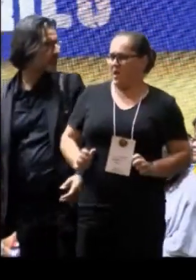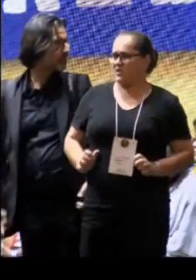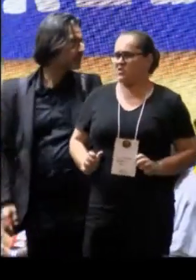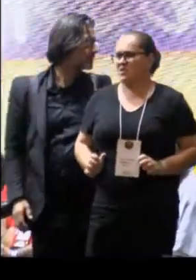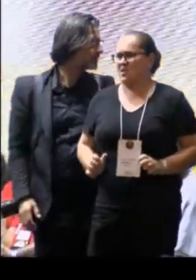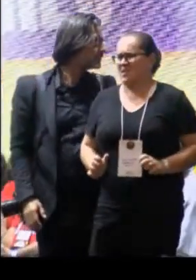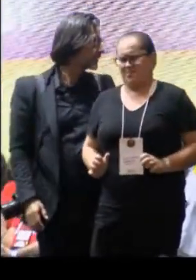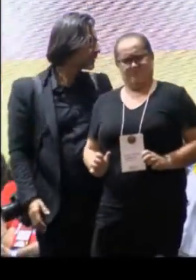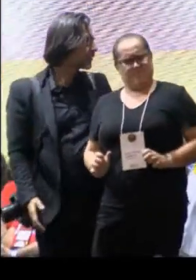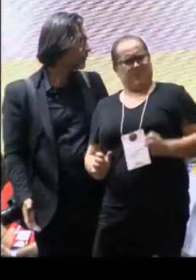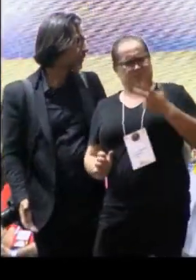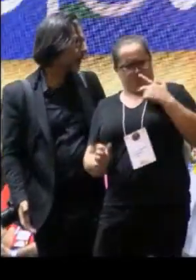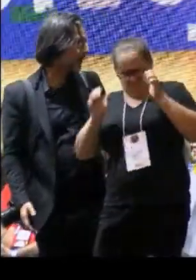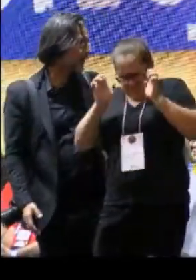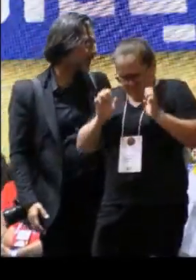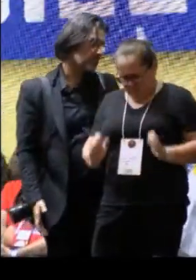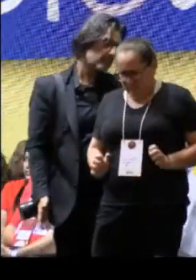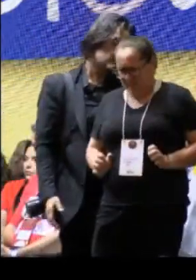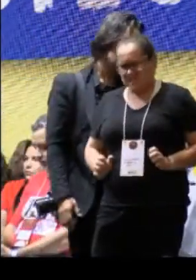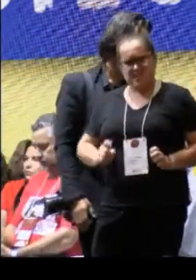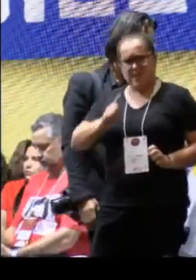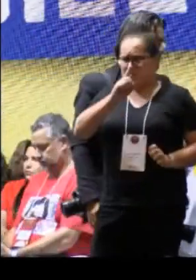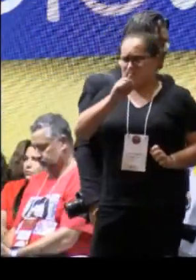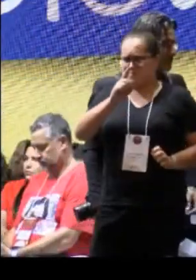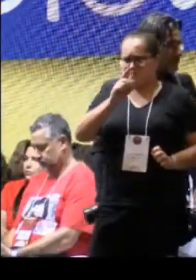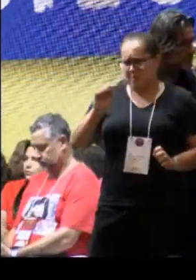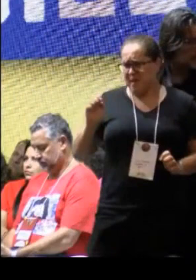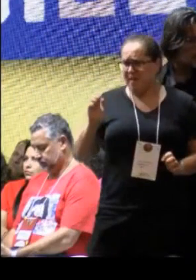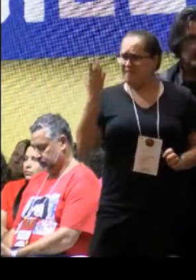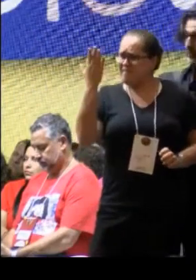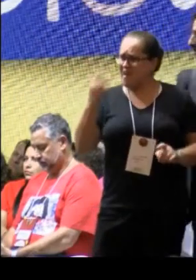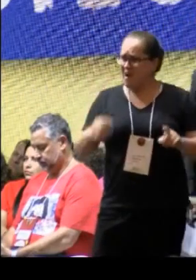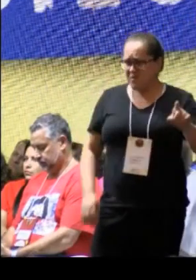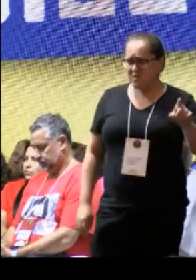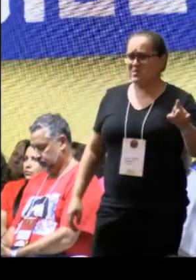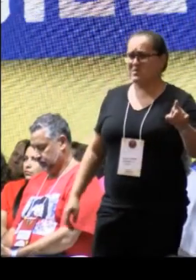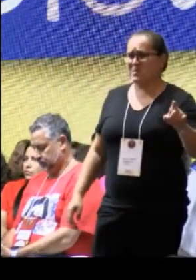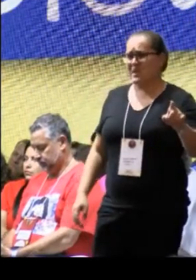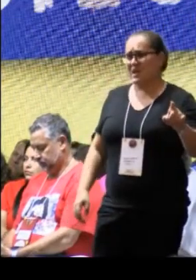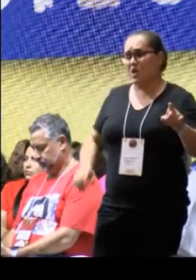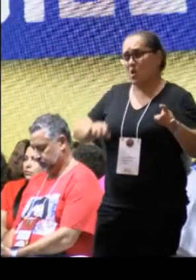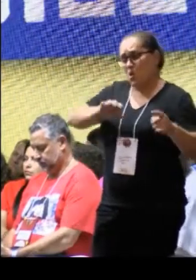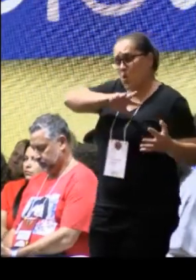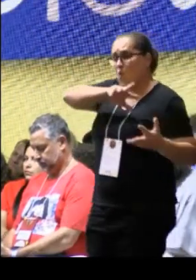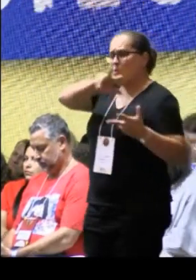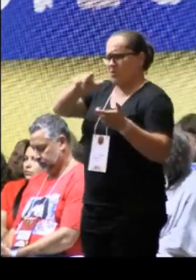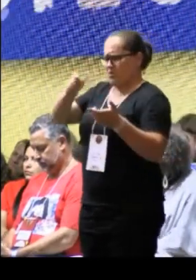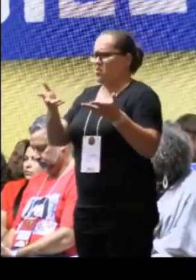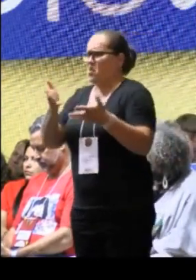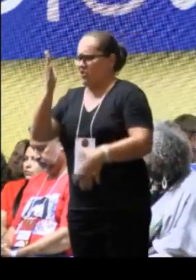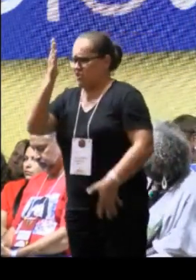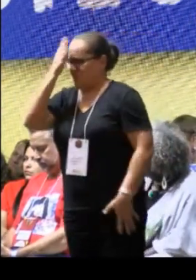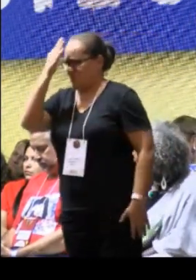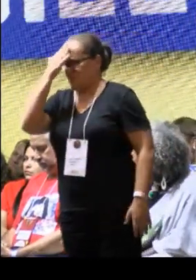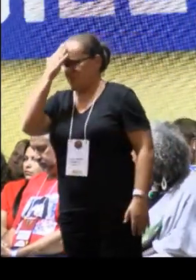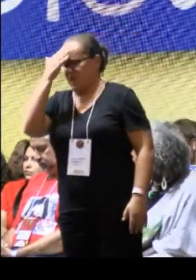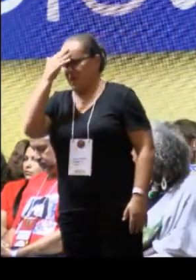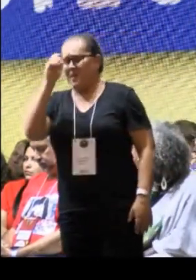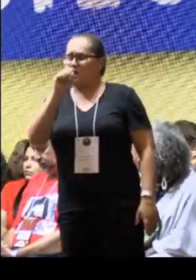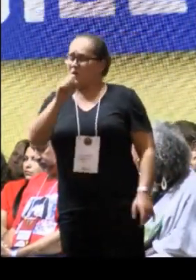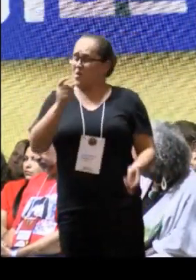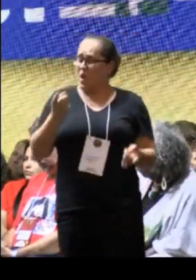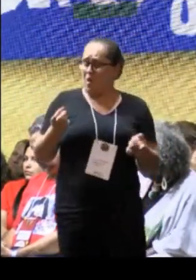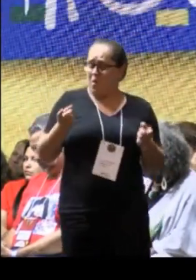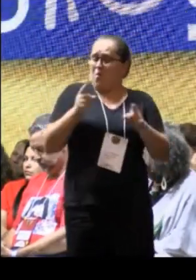maior farsa judicial que este país já assistiu. É, o mundo hoje sabe que, ao contrário